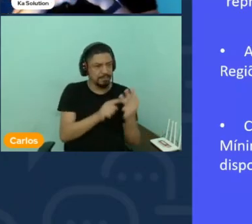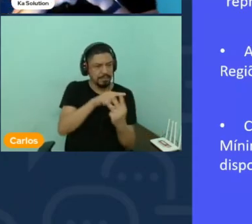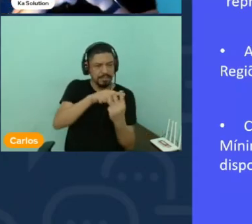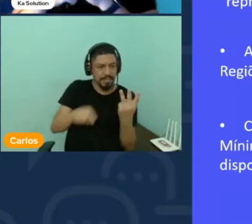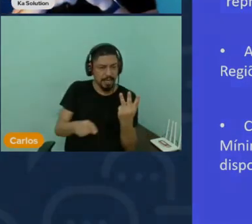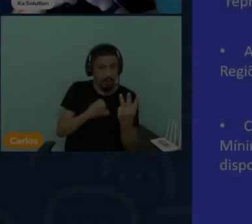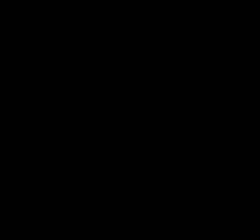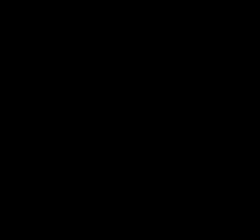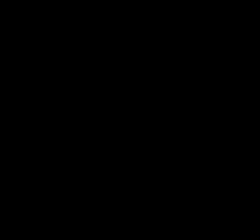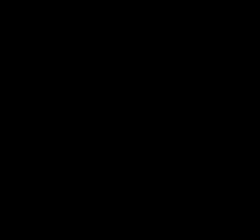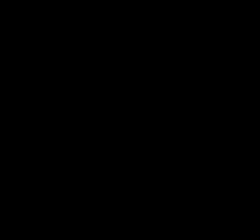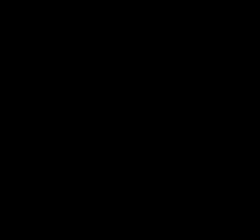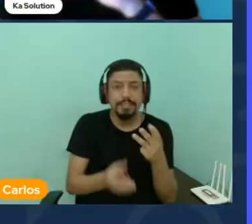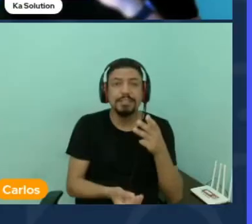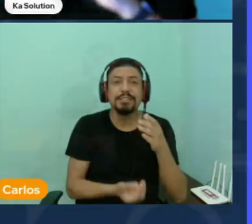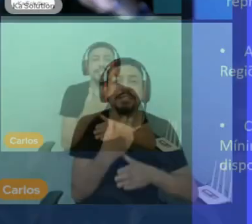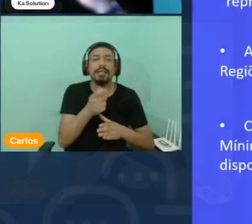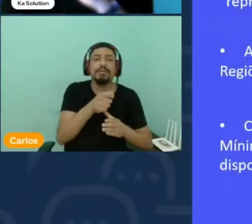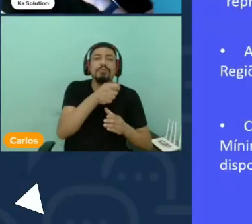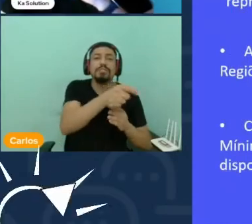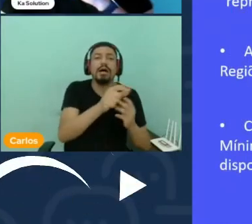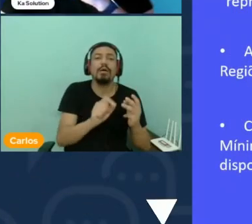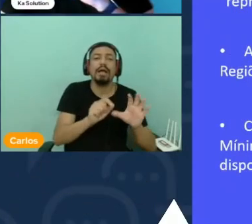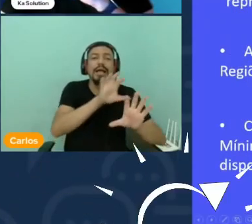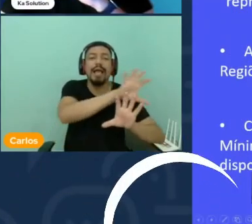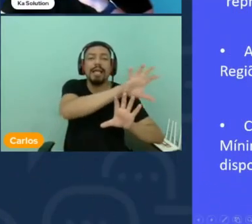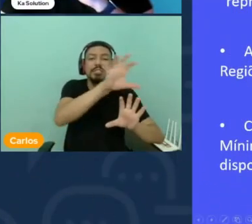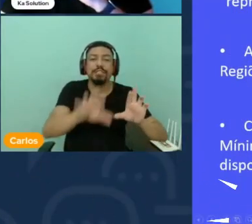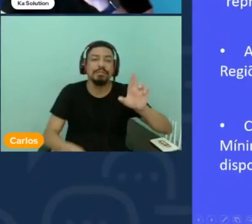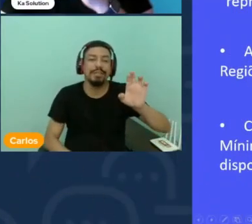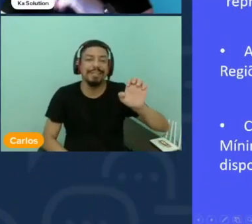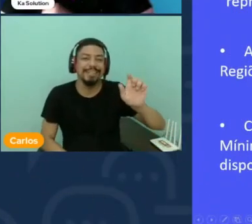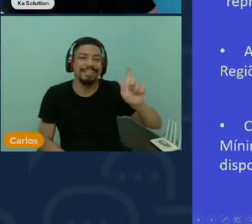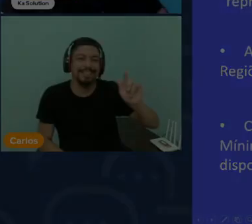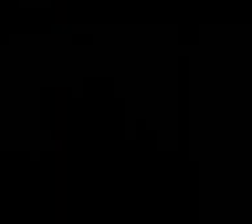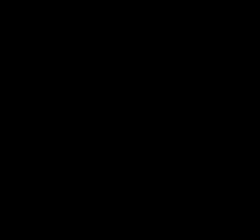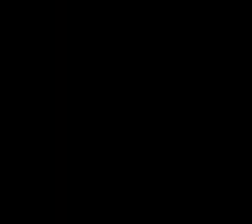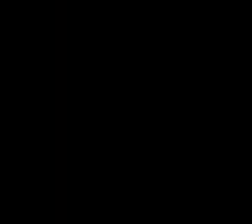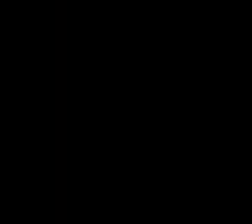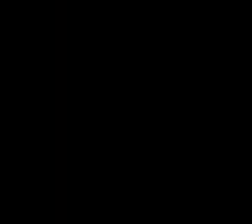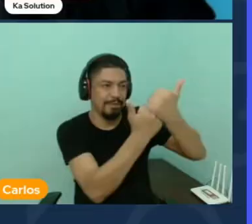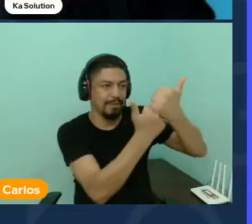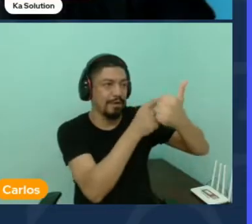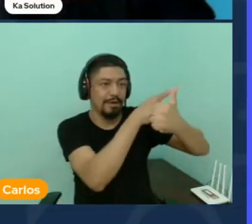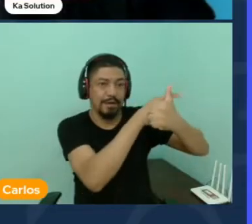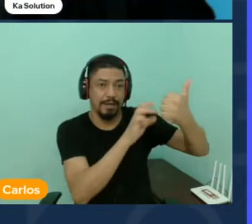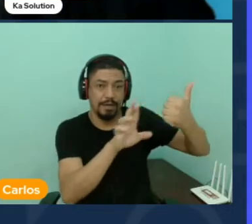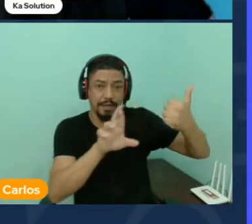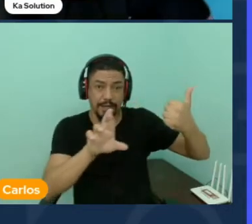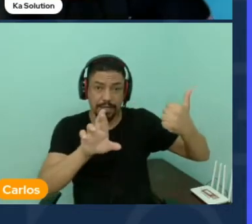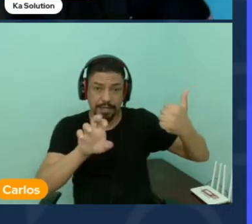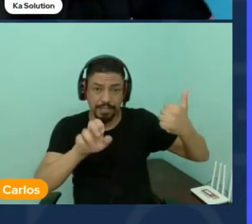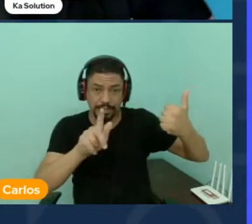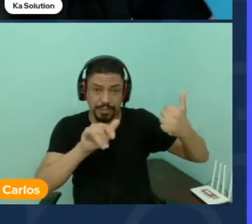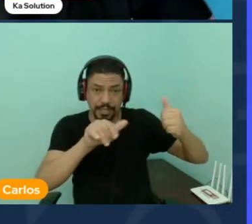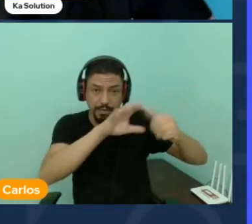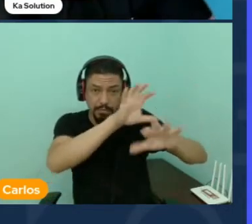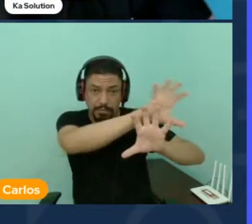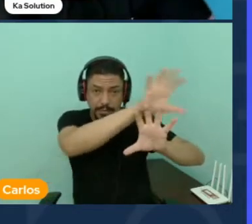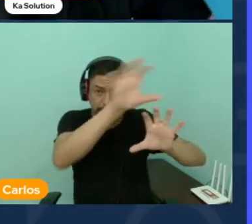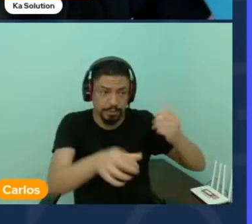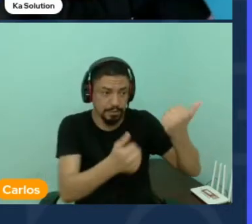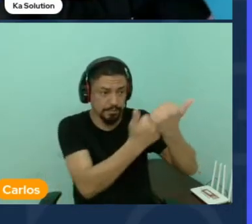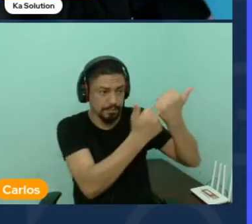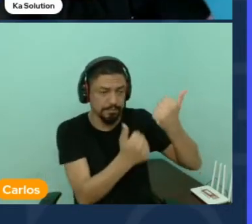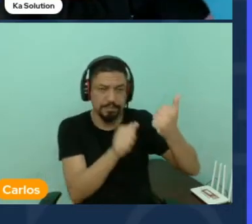na AWS. Então, eu tenho regiões em vários locais aí distribuídos pelo